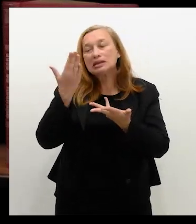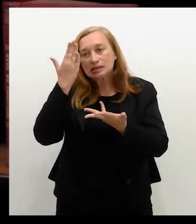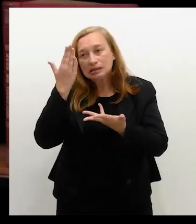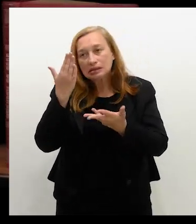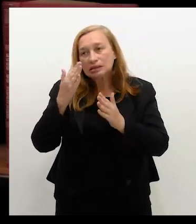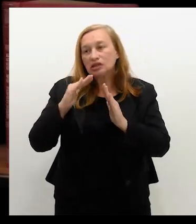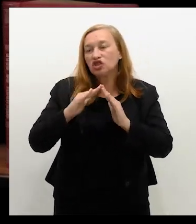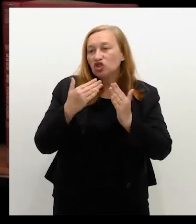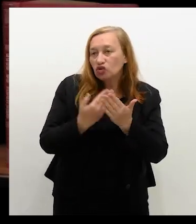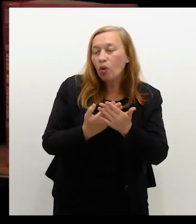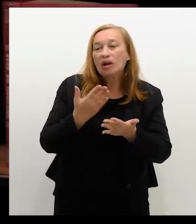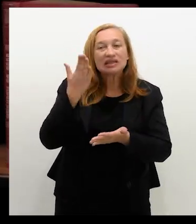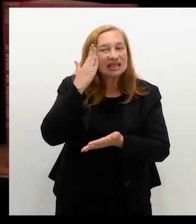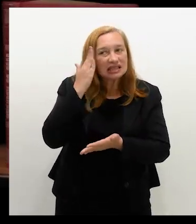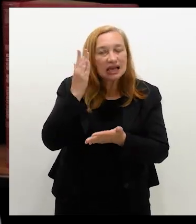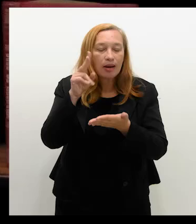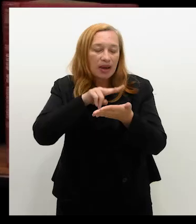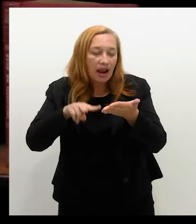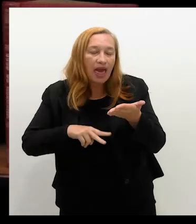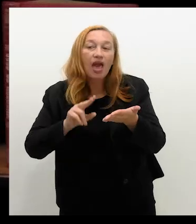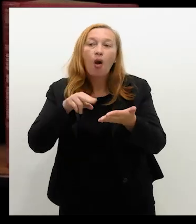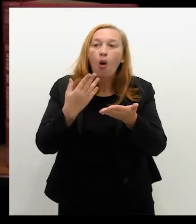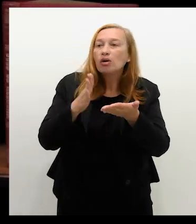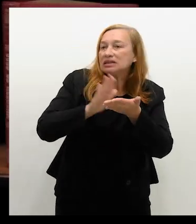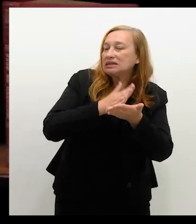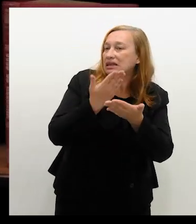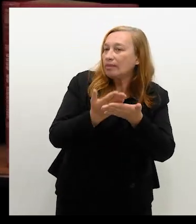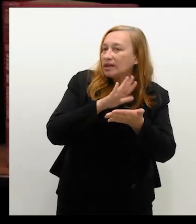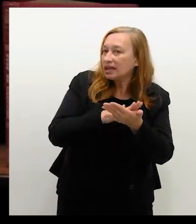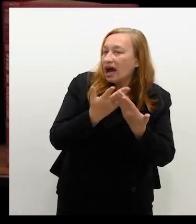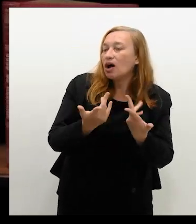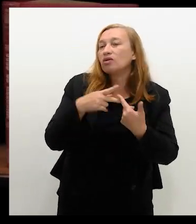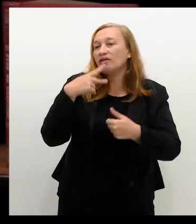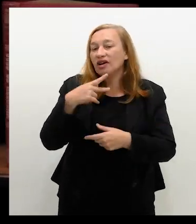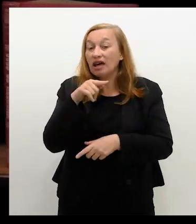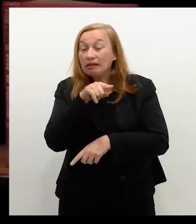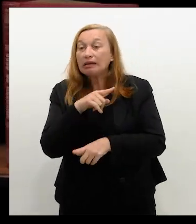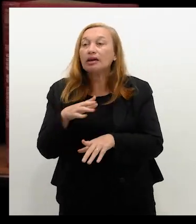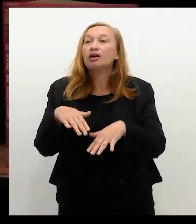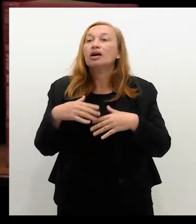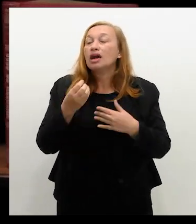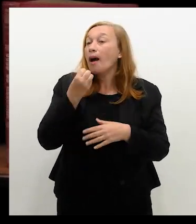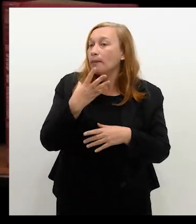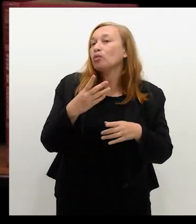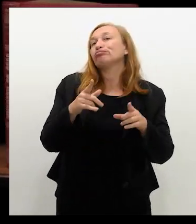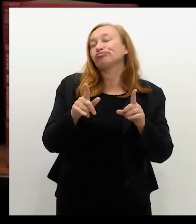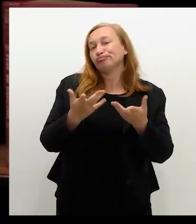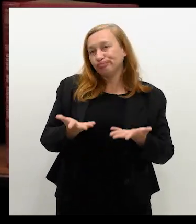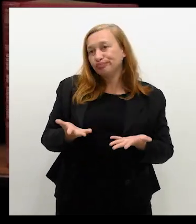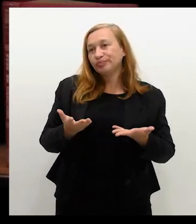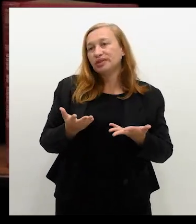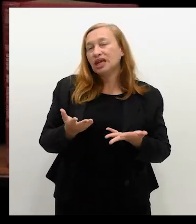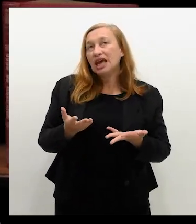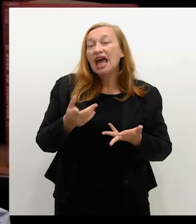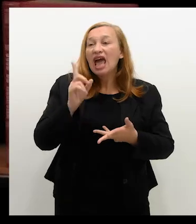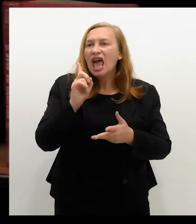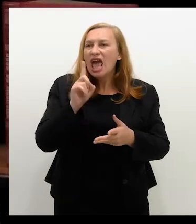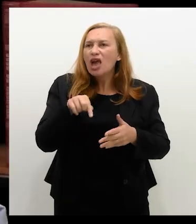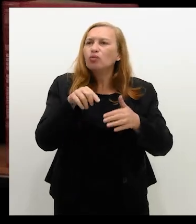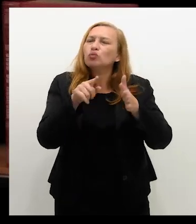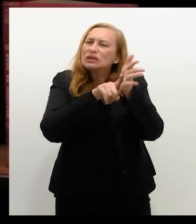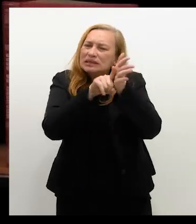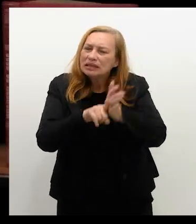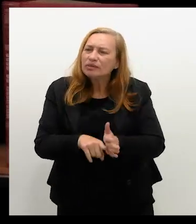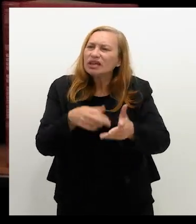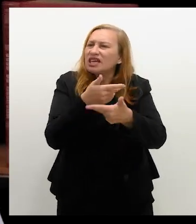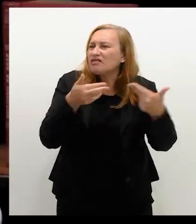se ele sabe interpretar o que a gente vai estar colocando ali, e ele é muito bom para isso daí. E é um exame que